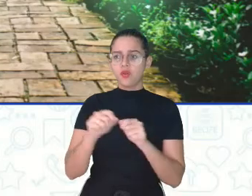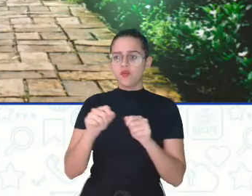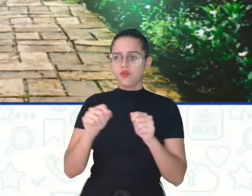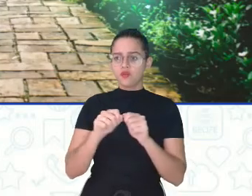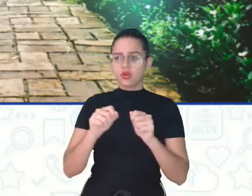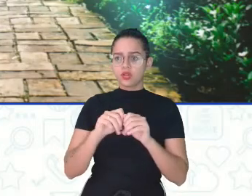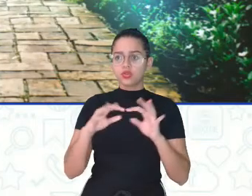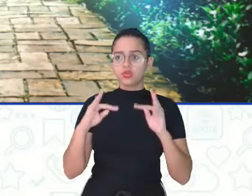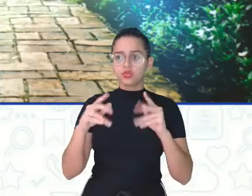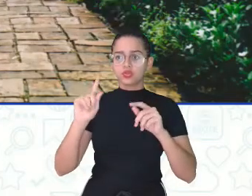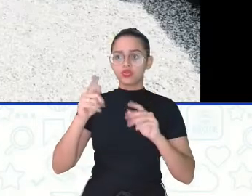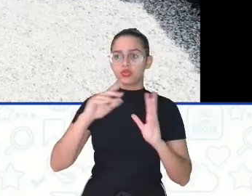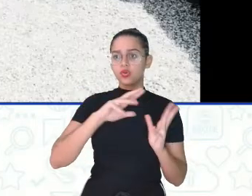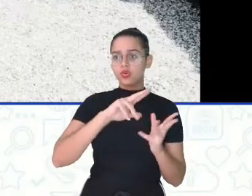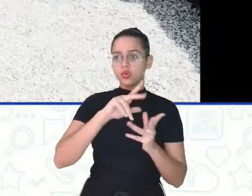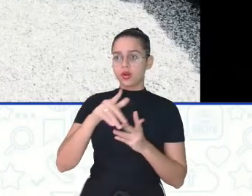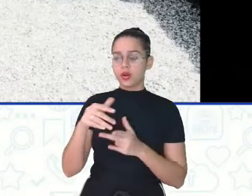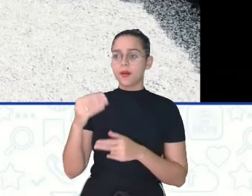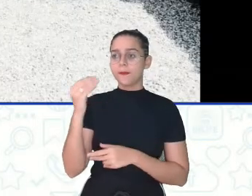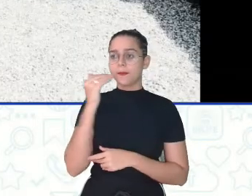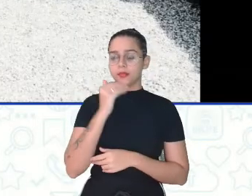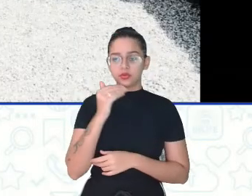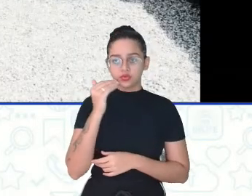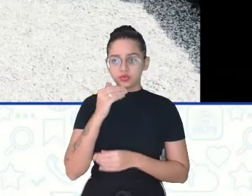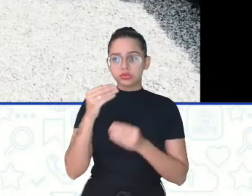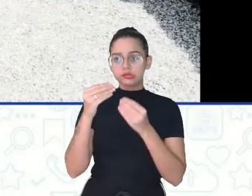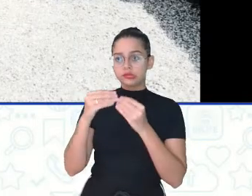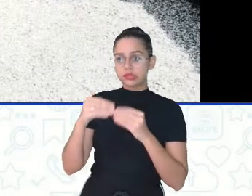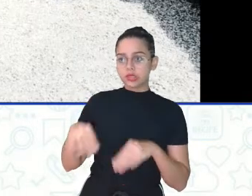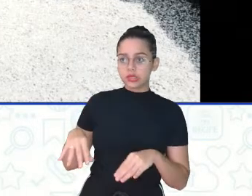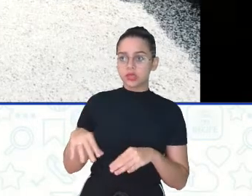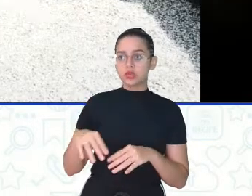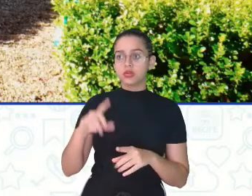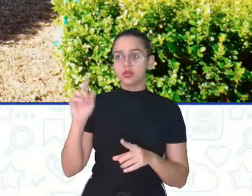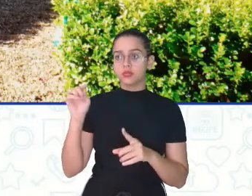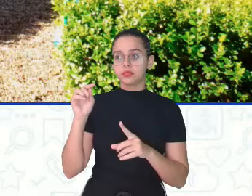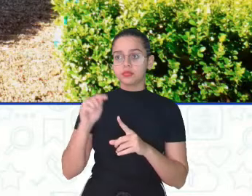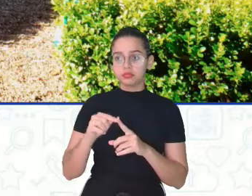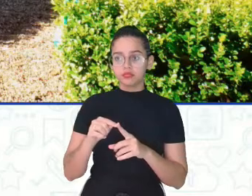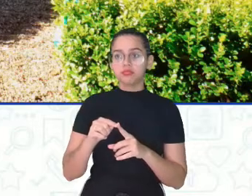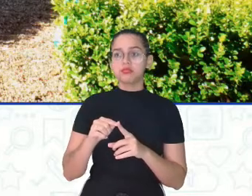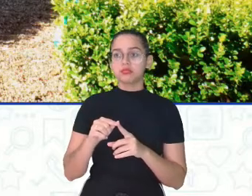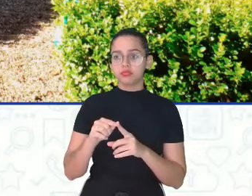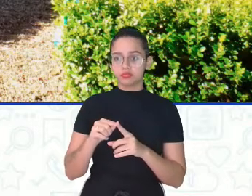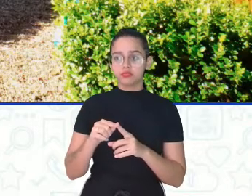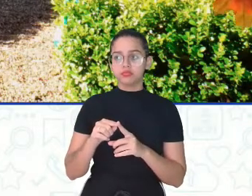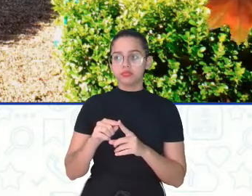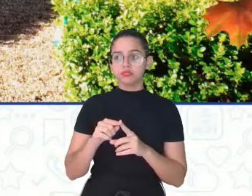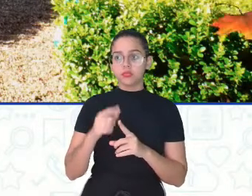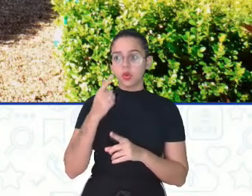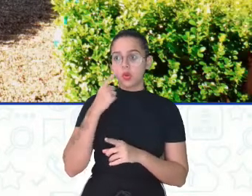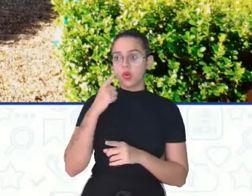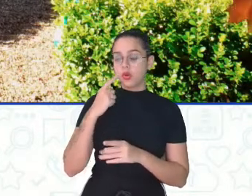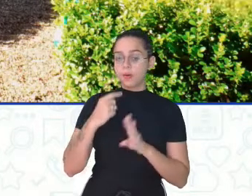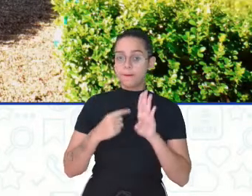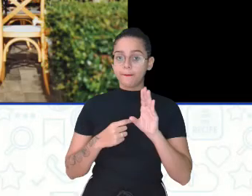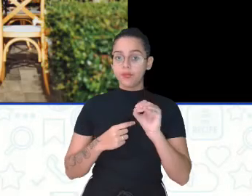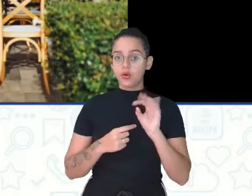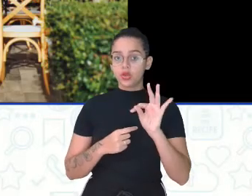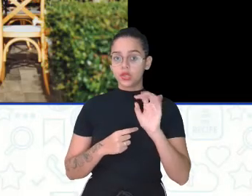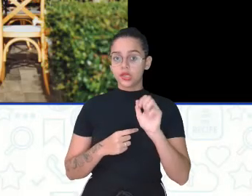extensões geográficas afetadas, servindo-se de elementos de botânica, veja o que eles estudam